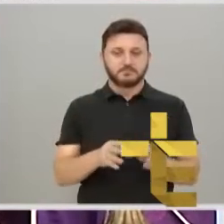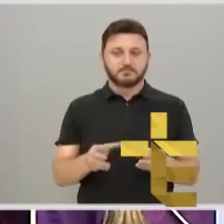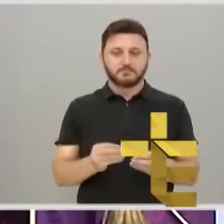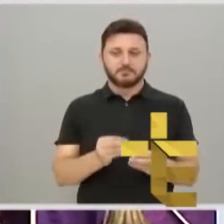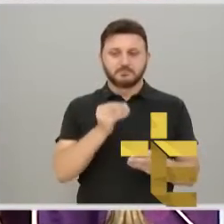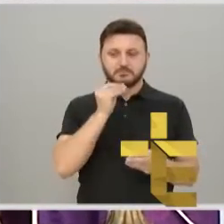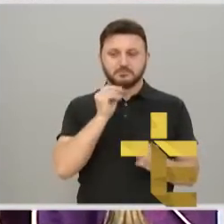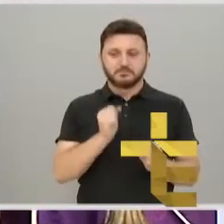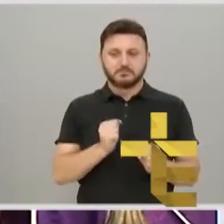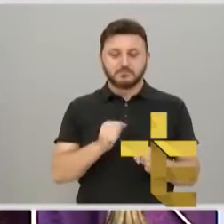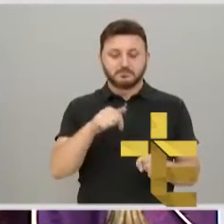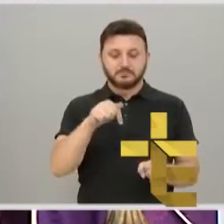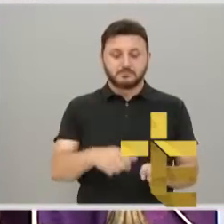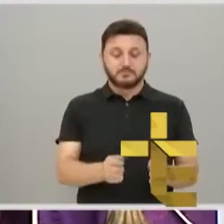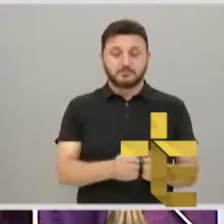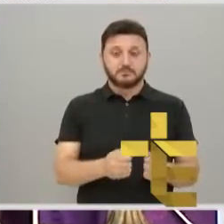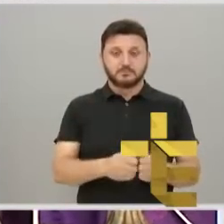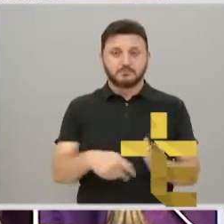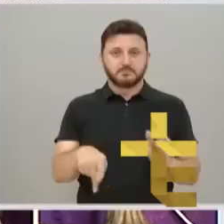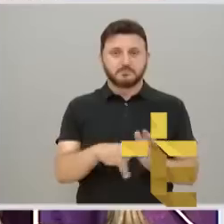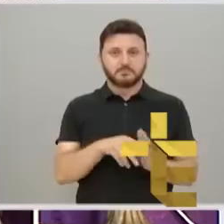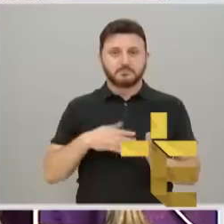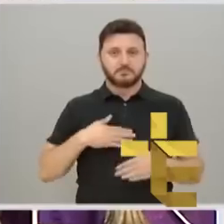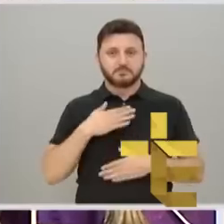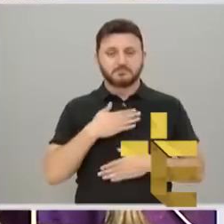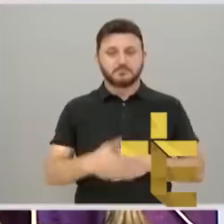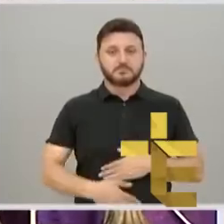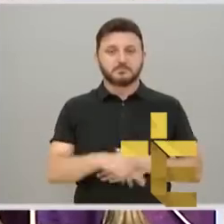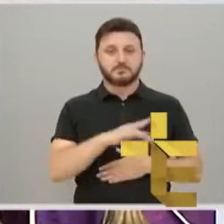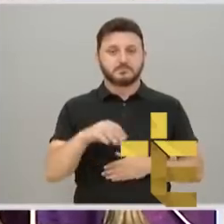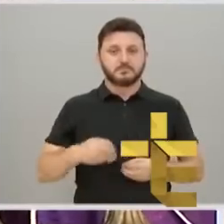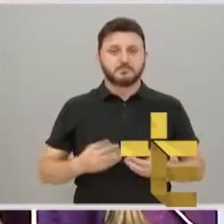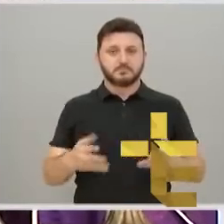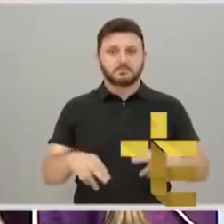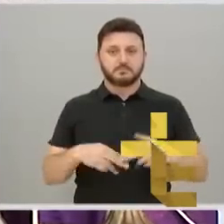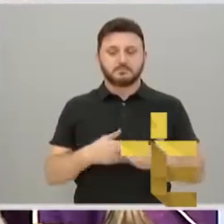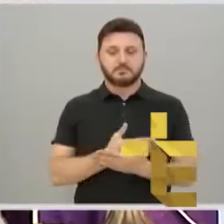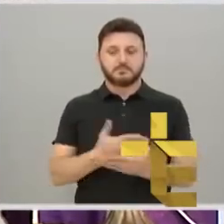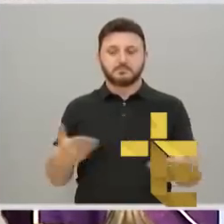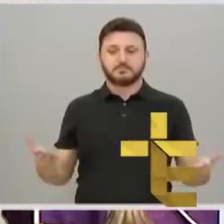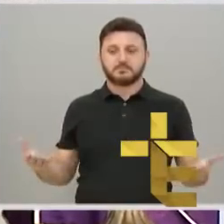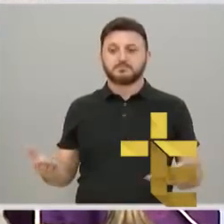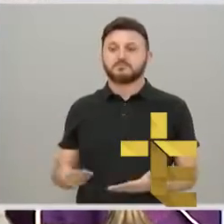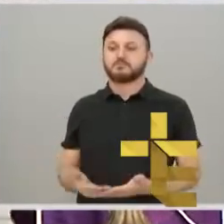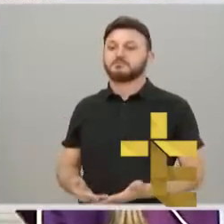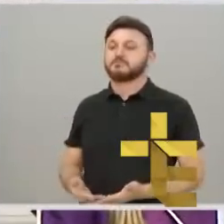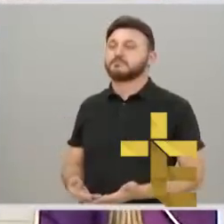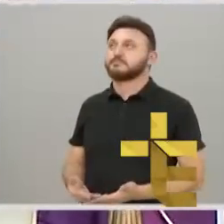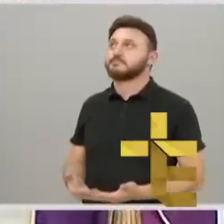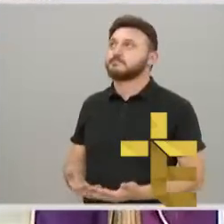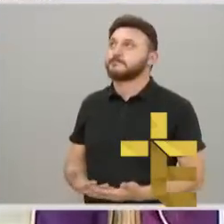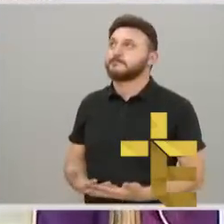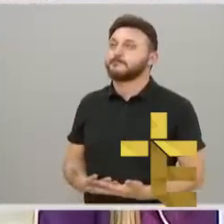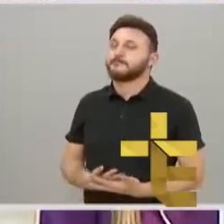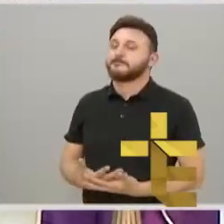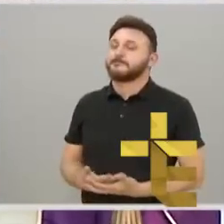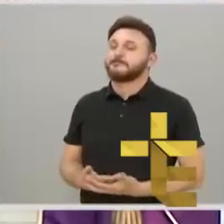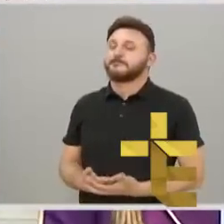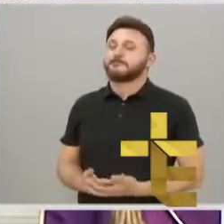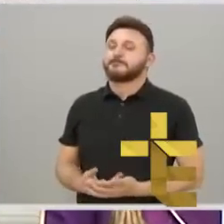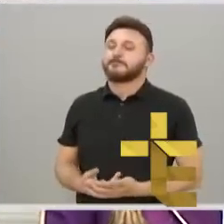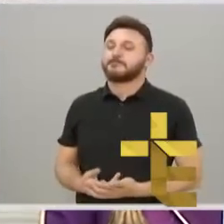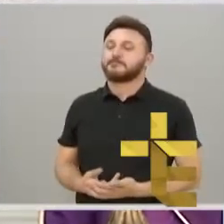tomai todos e comei, isto é o meu corpo, que será entregue por vós.